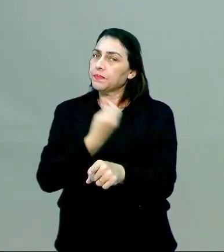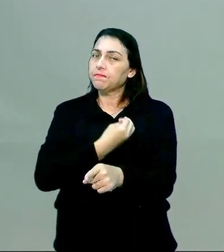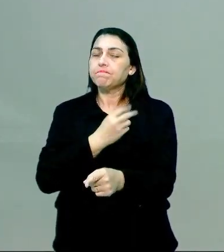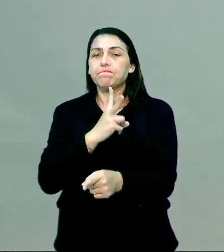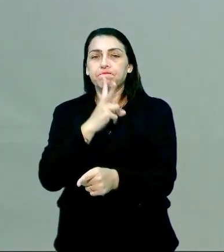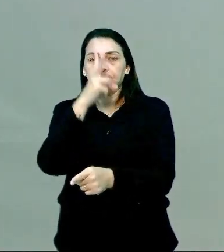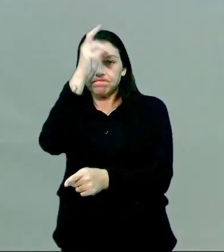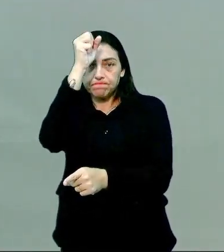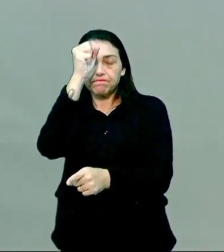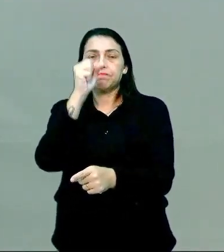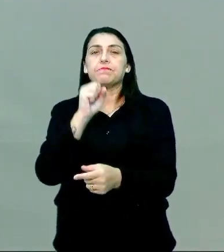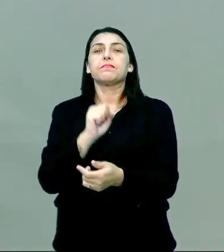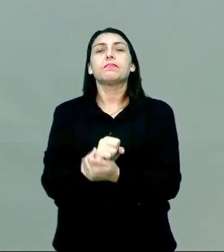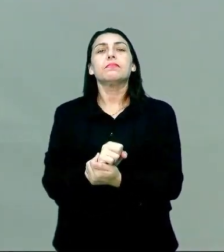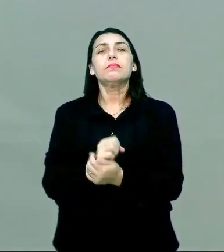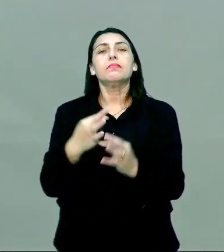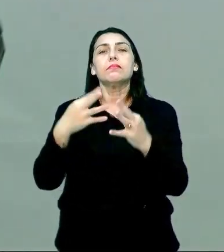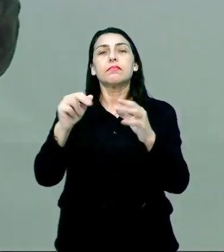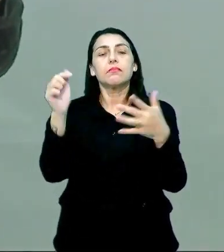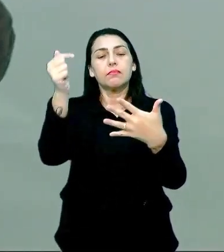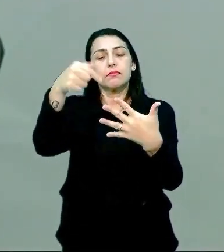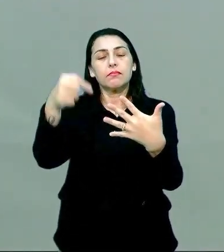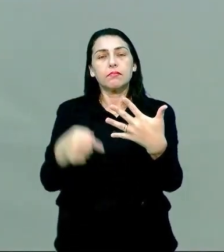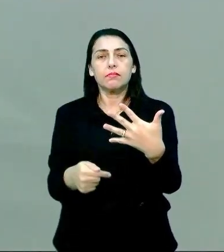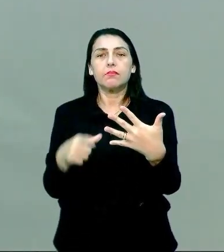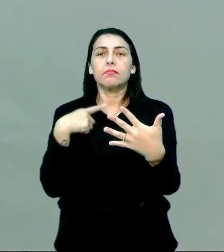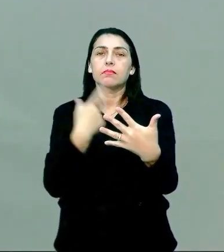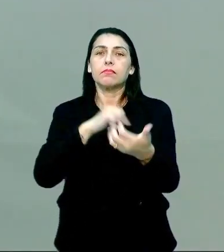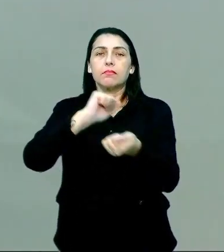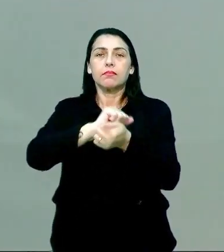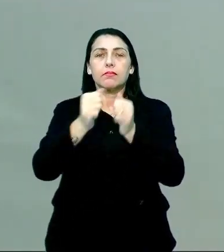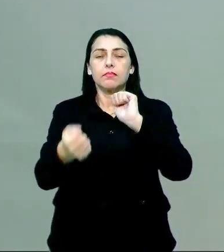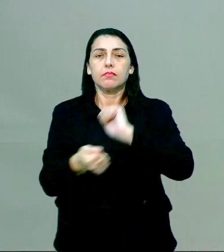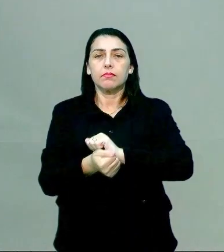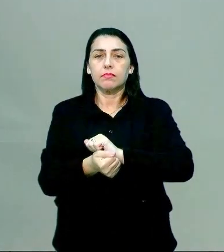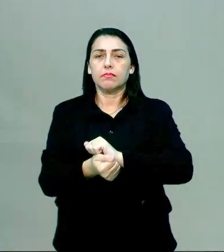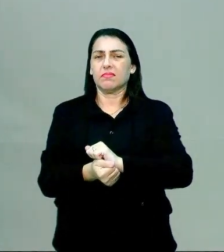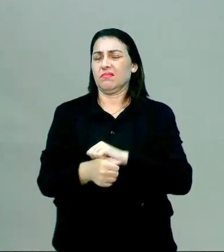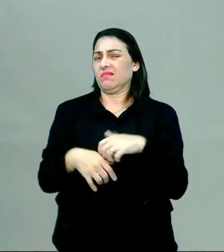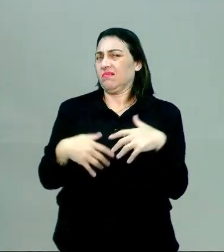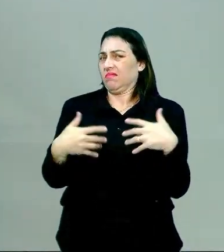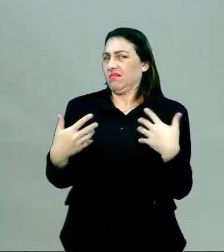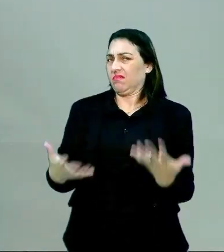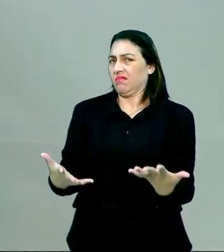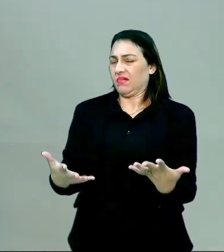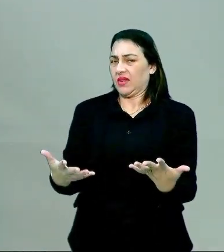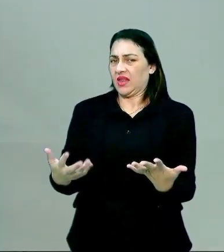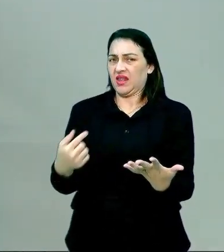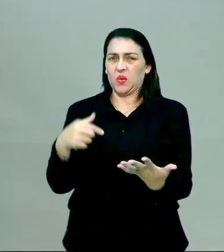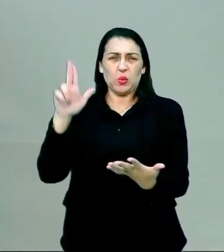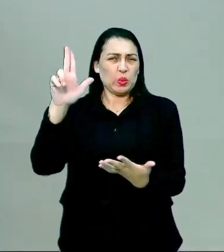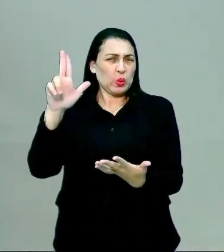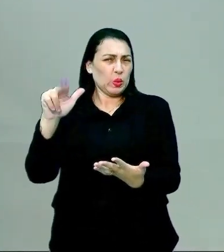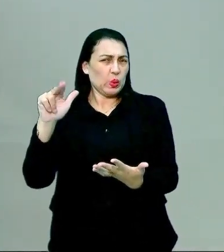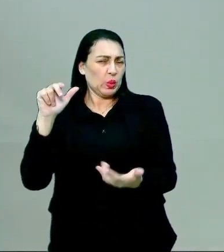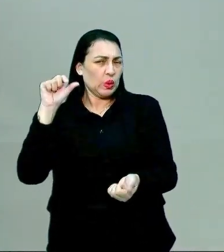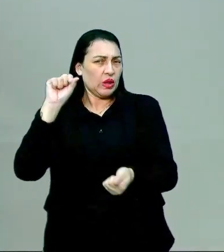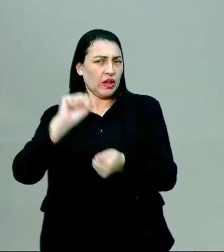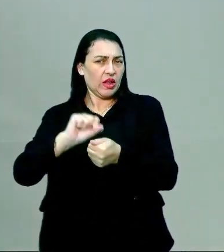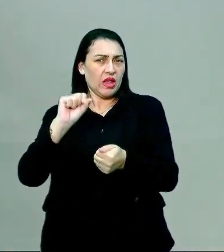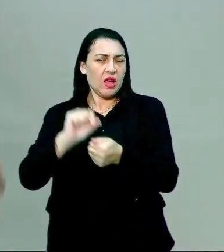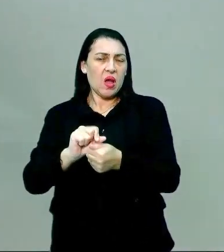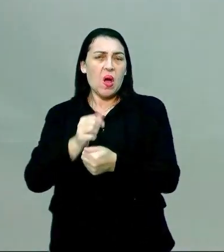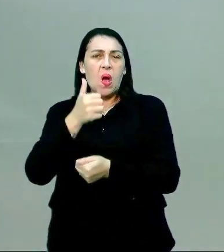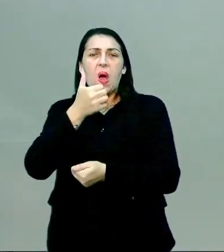são todos esses aspectos, são todos esses elementos que a gente acaba associando. Aí vai dizer, ai, eu nunca faria. Ah, o